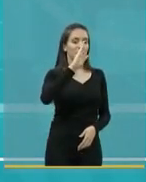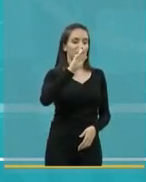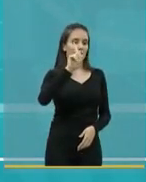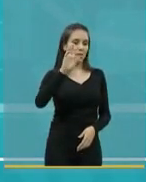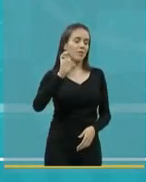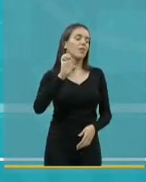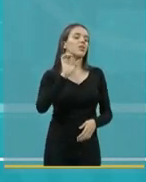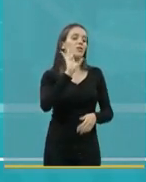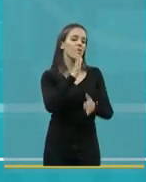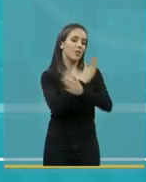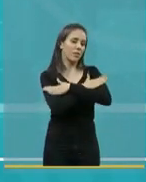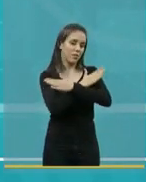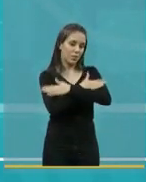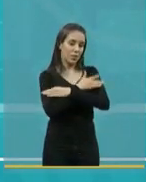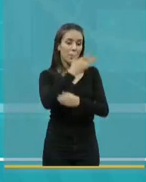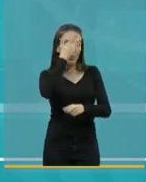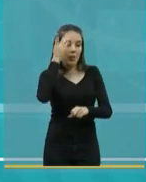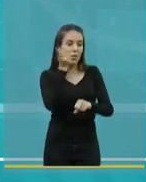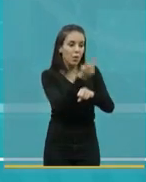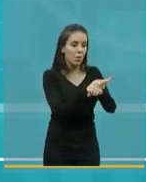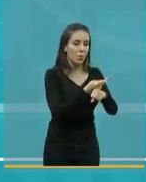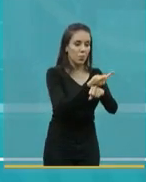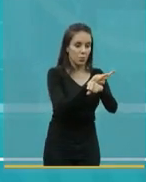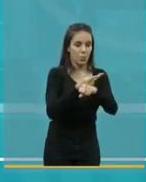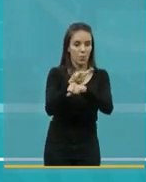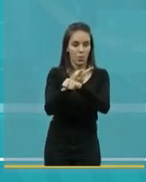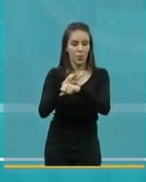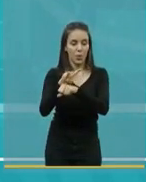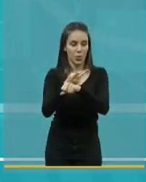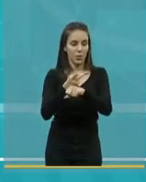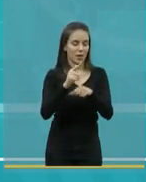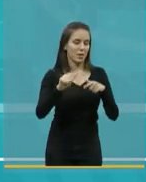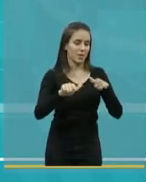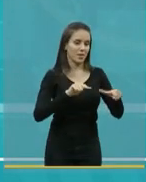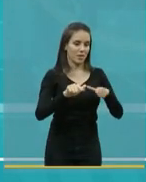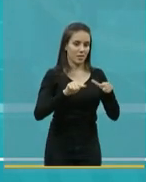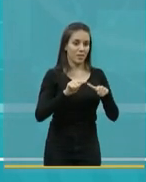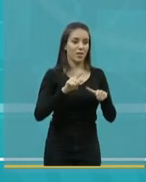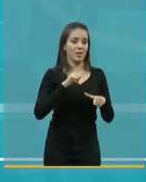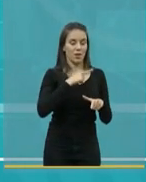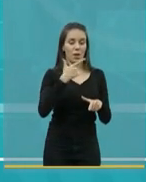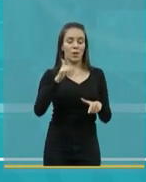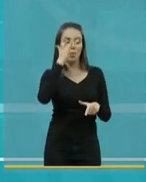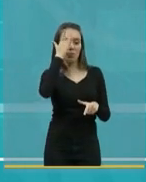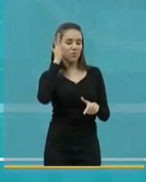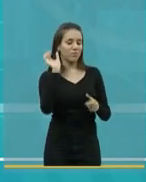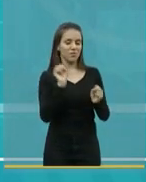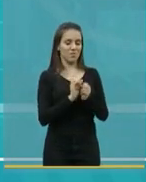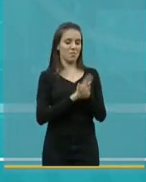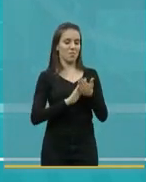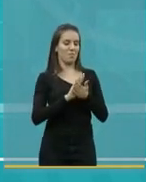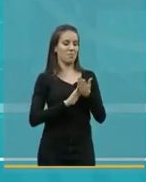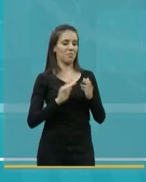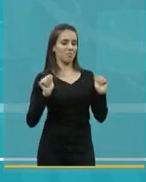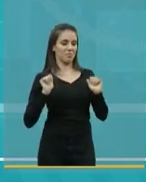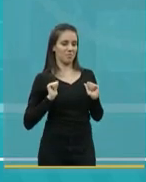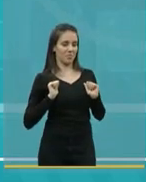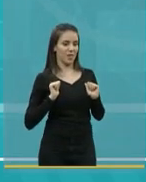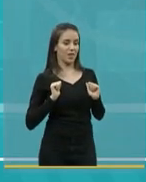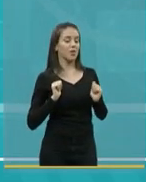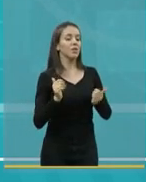é desempregado quem está procurando emprego então tem outro tanto no chamado desalento e entre